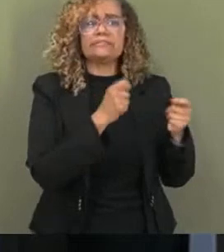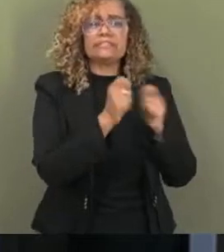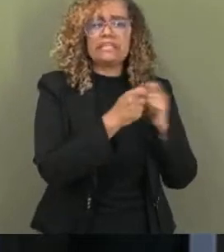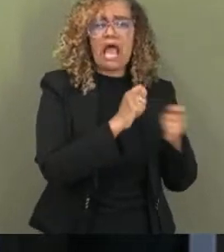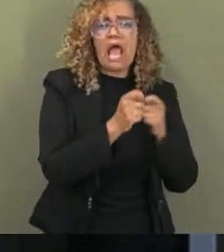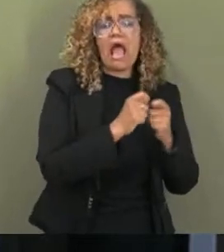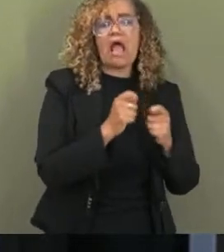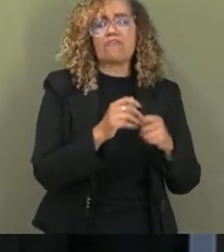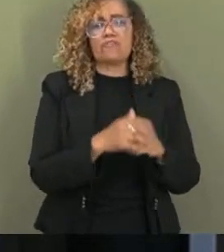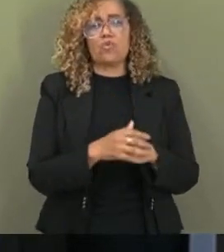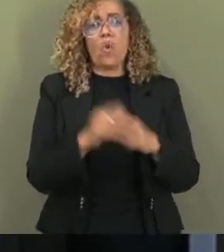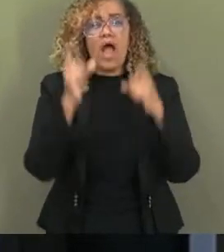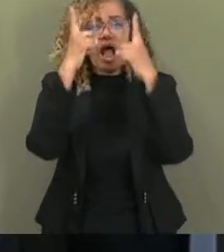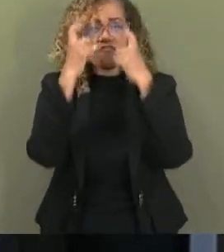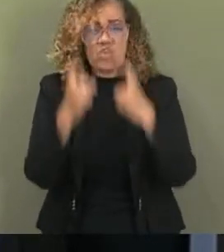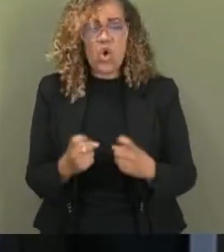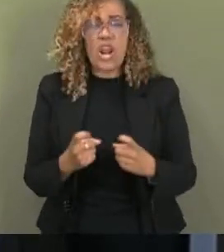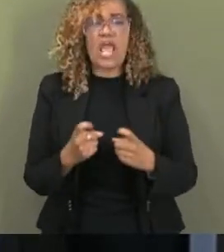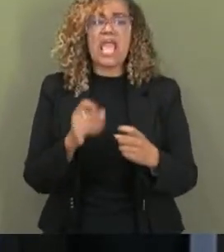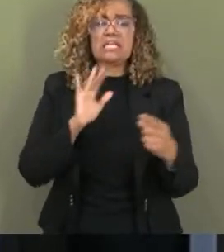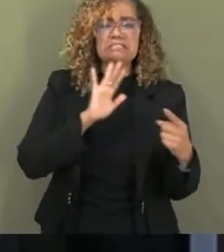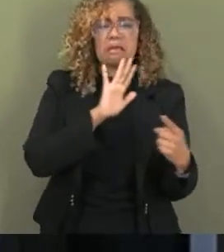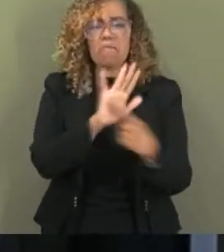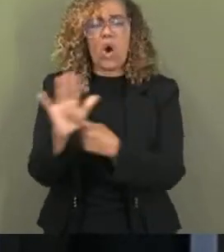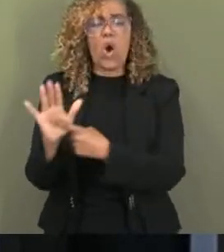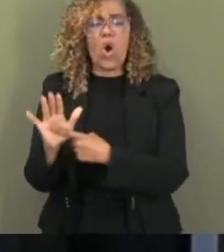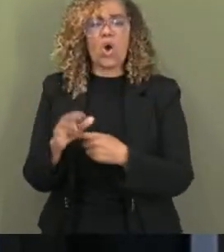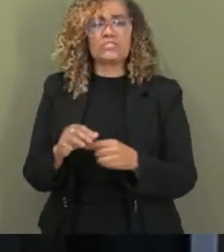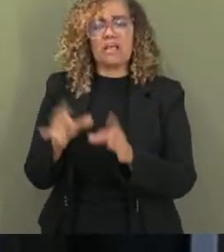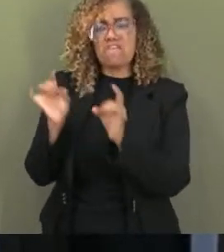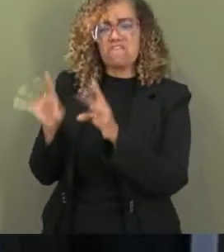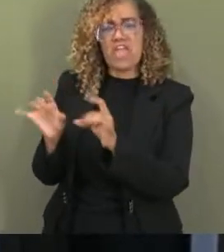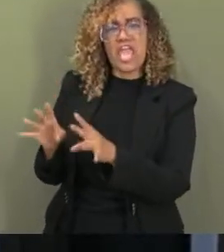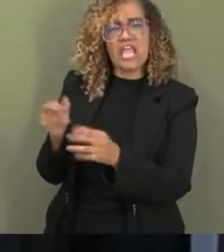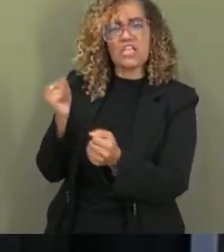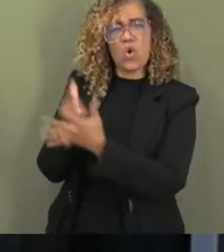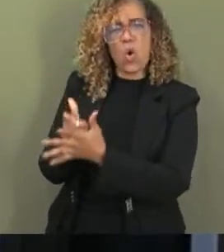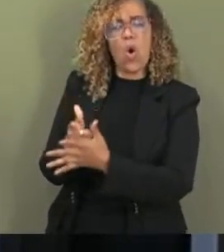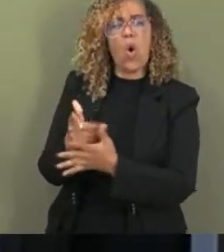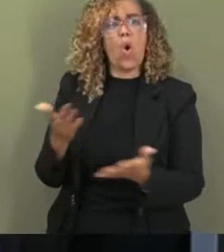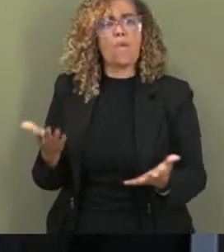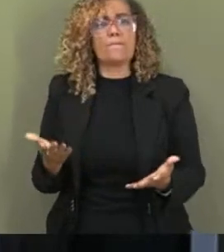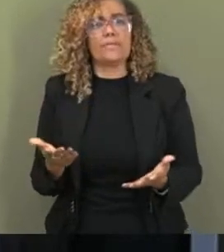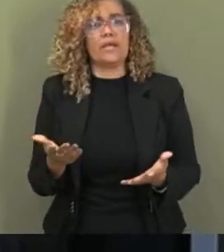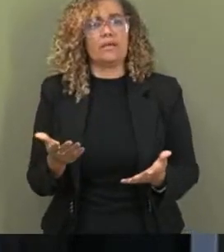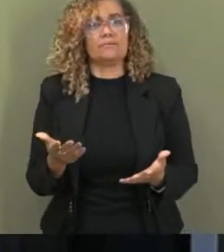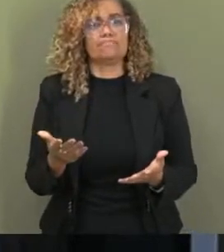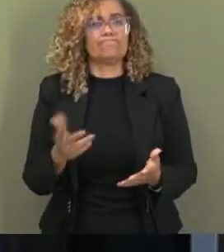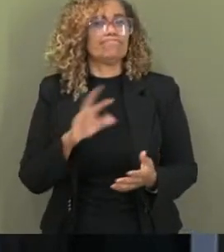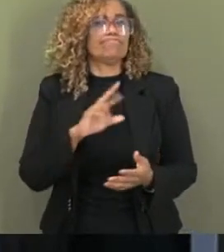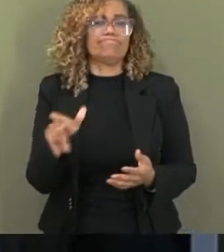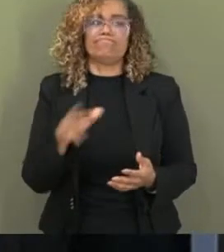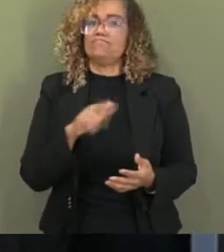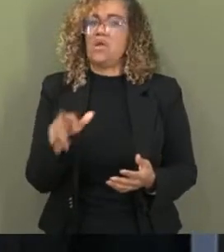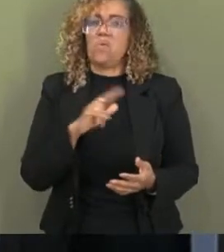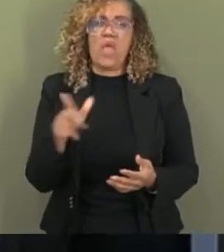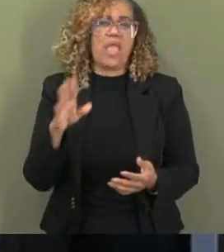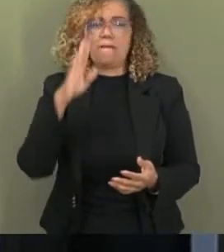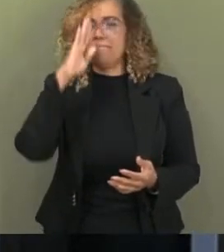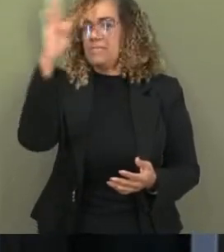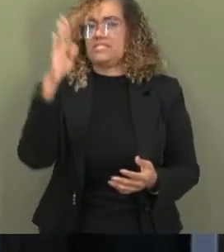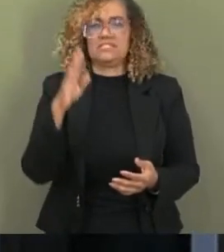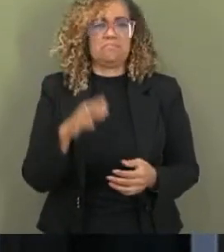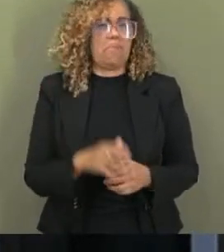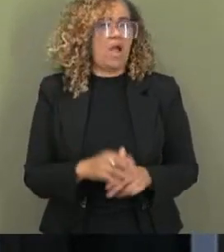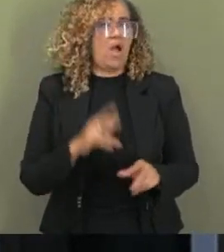violência explode, o consumo nem se fala com uma medida dessa, que não atende, não é prioridade